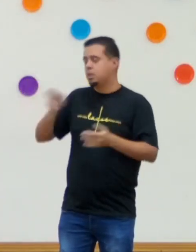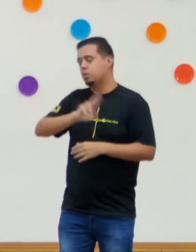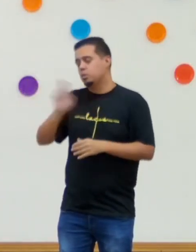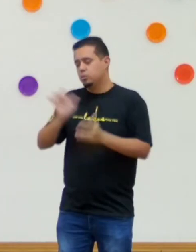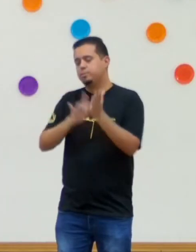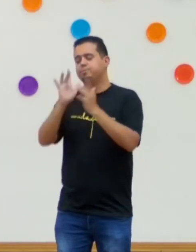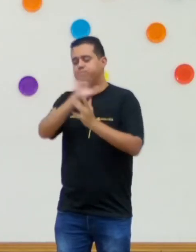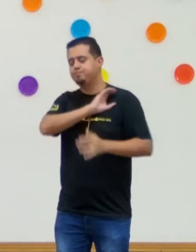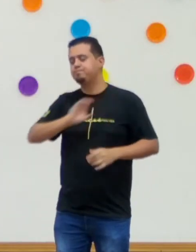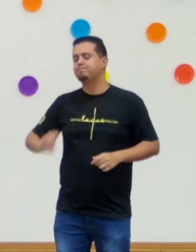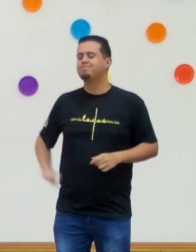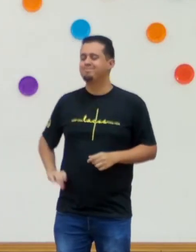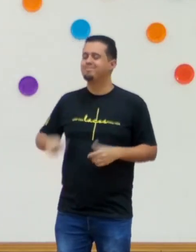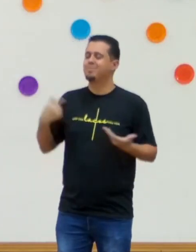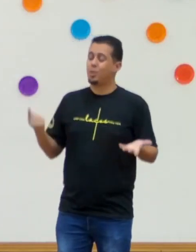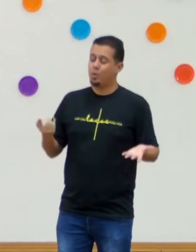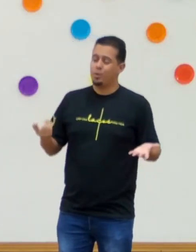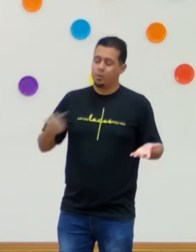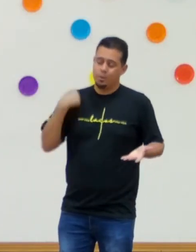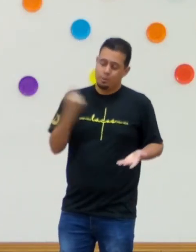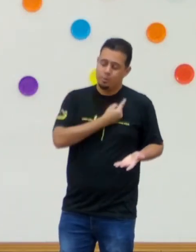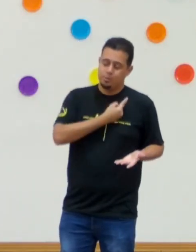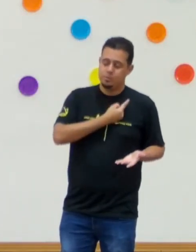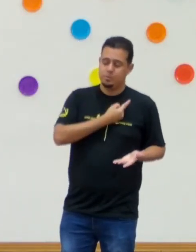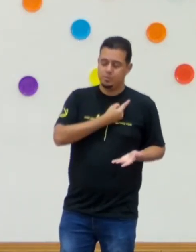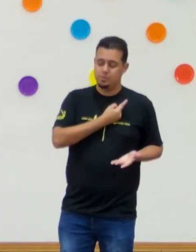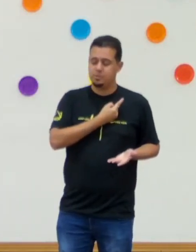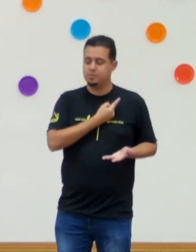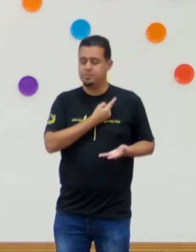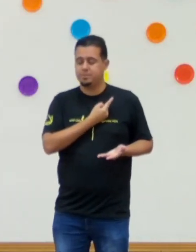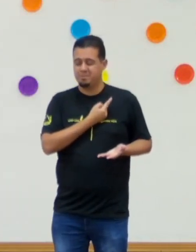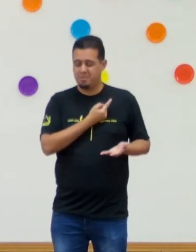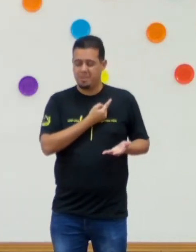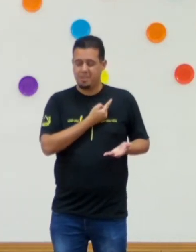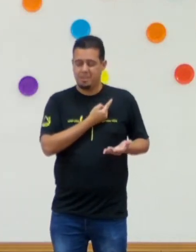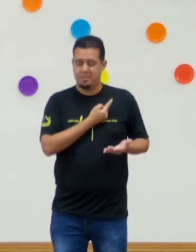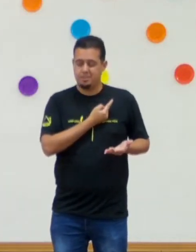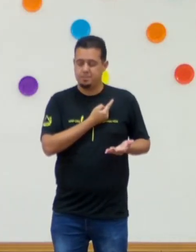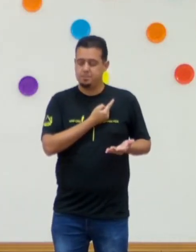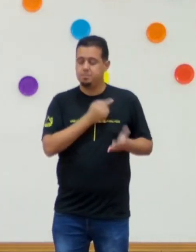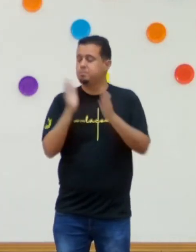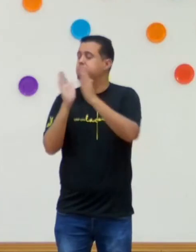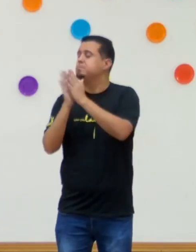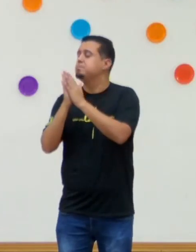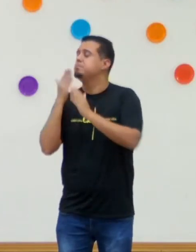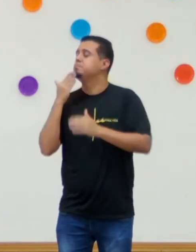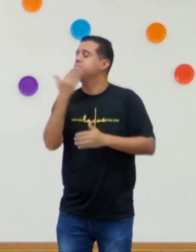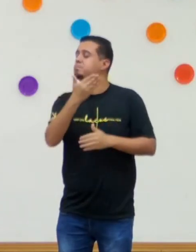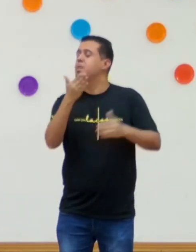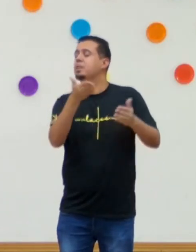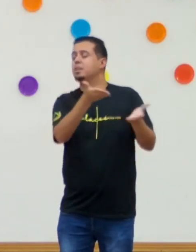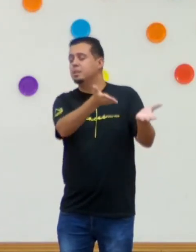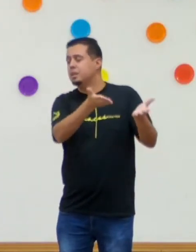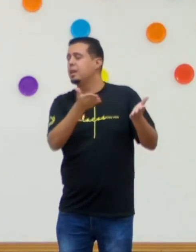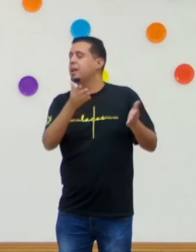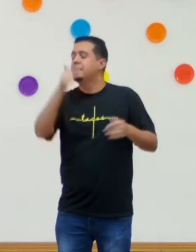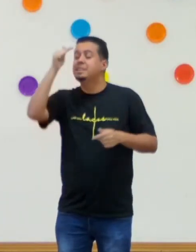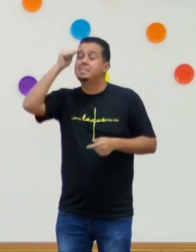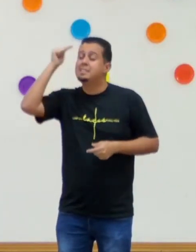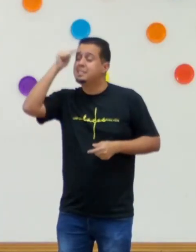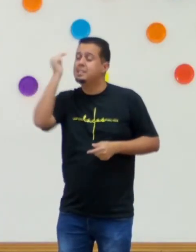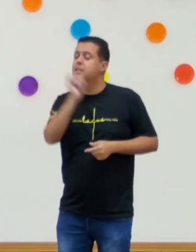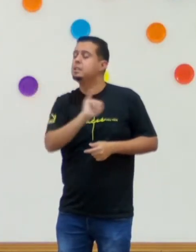nós colocamos a vida do seminarista Guilherme, irmão nosso